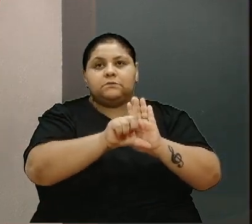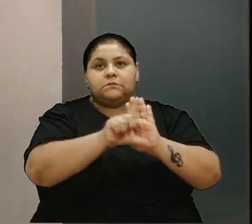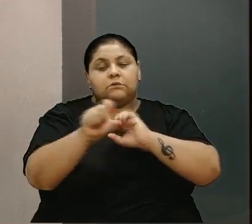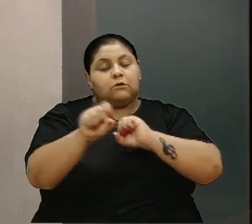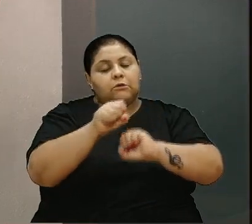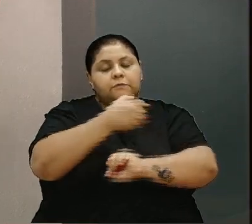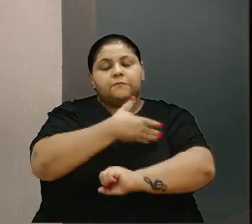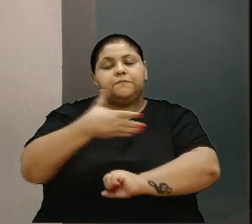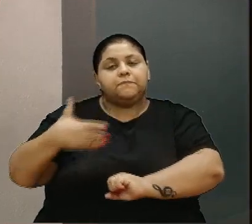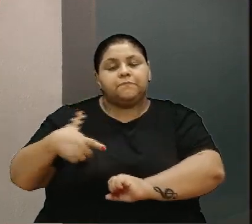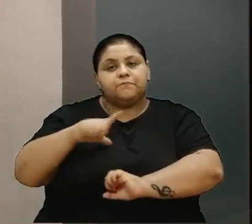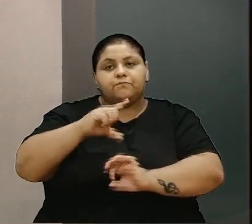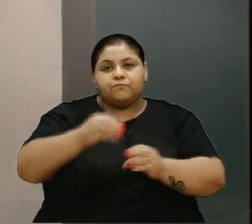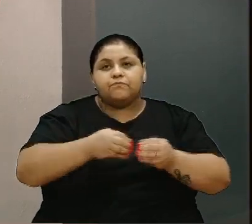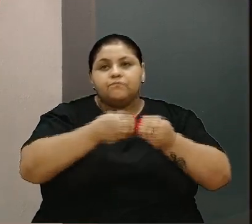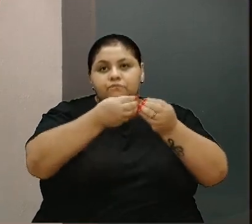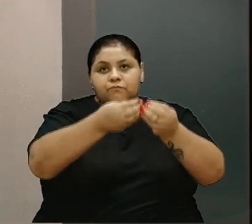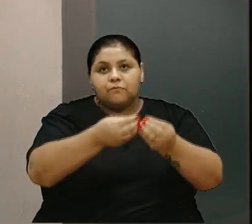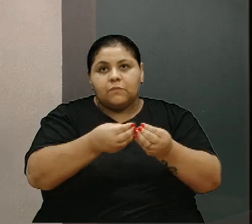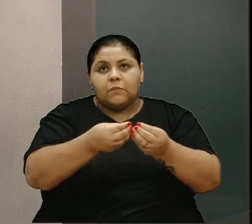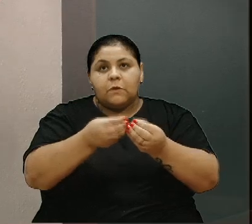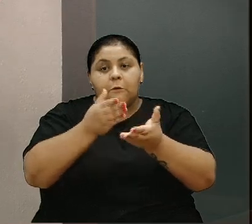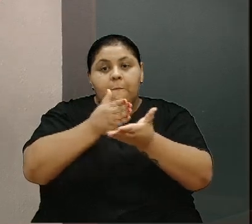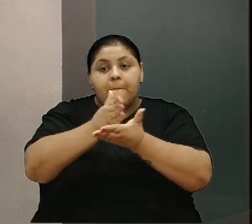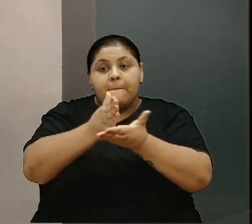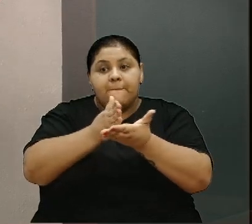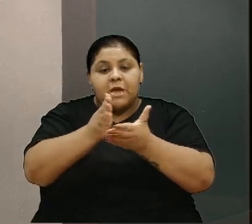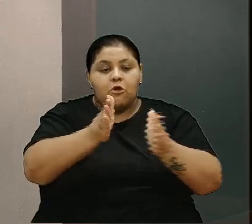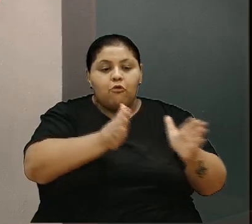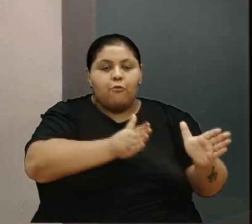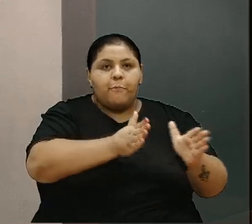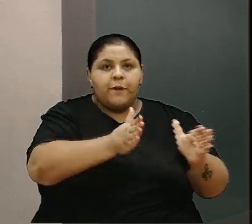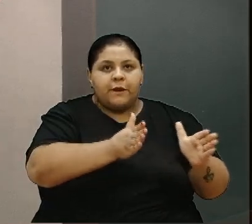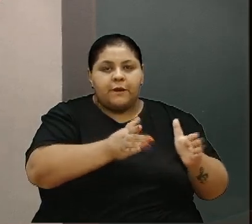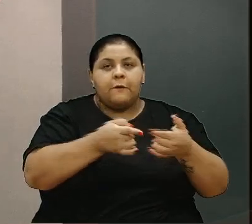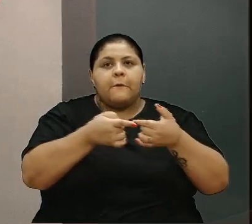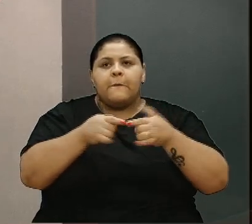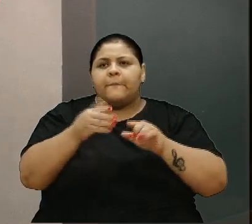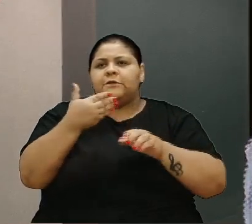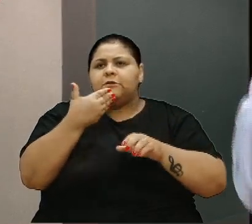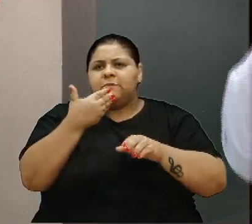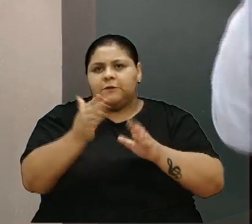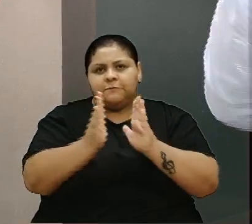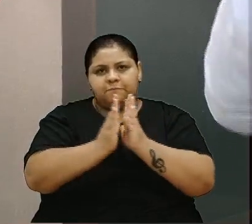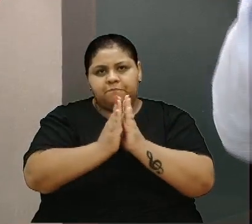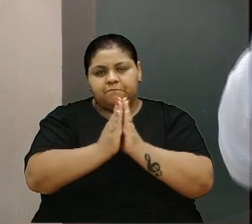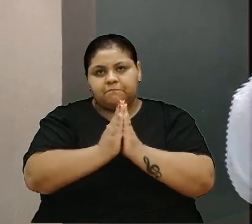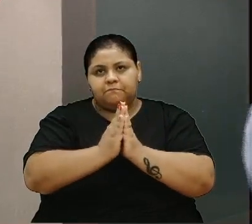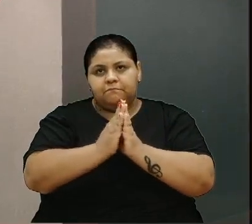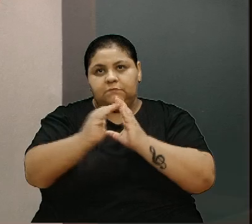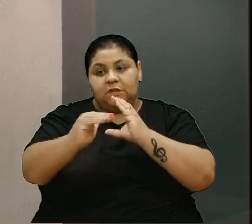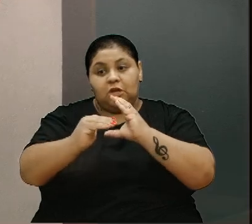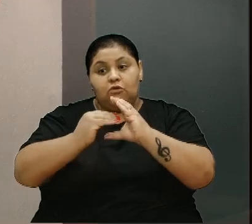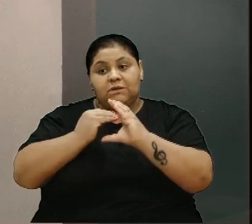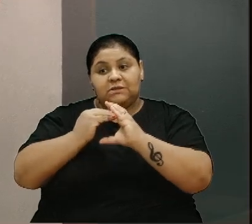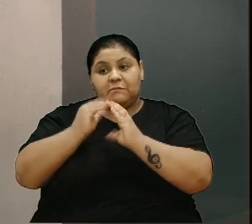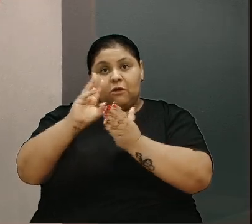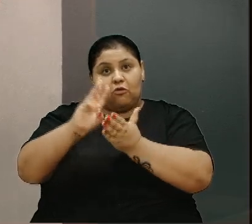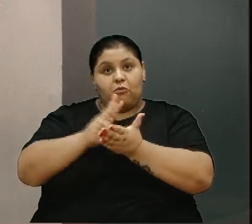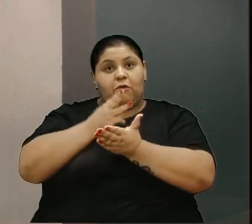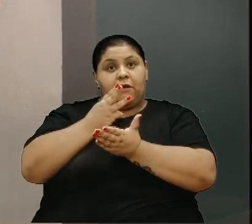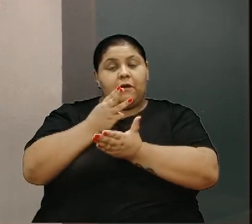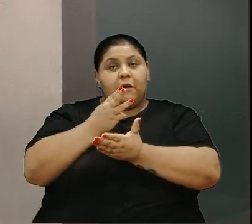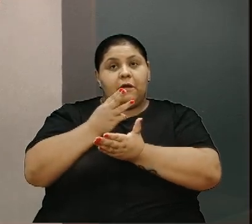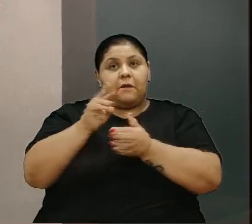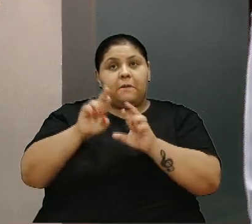público tem que ofertar meio turno. Mas eu faço um apelo, e acabei de receber uma mensagem de